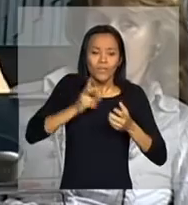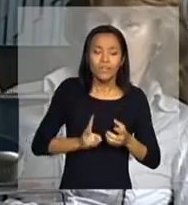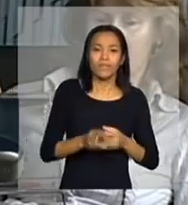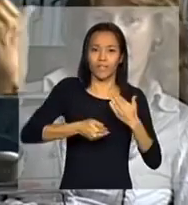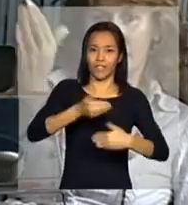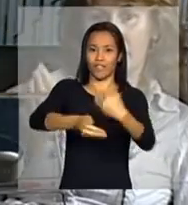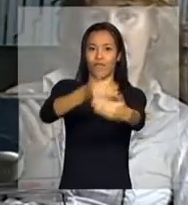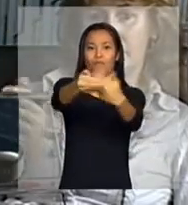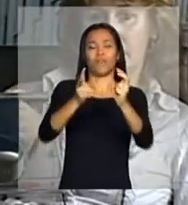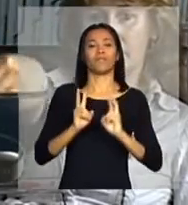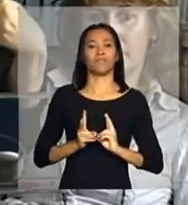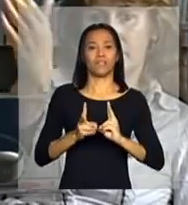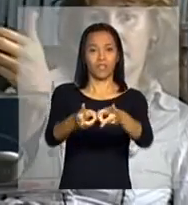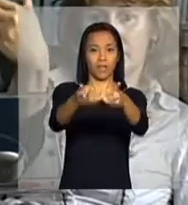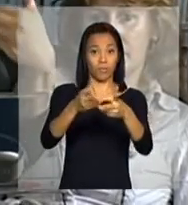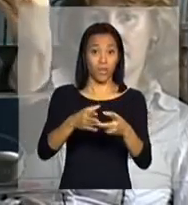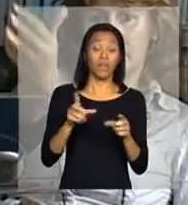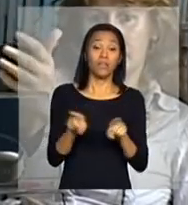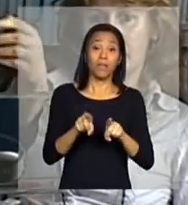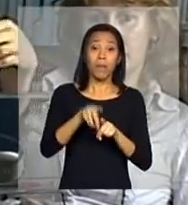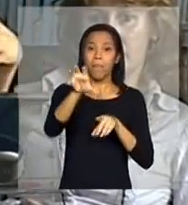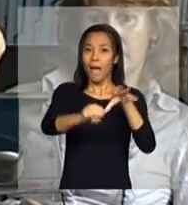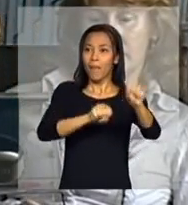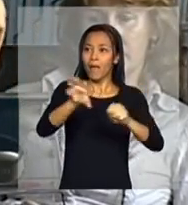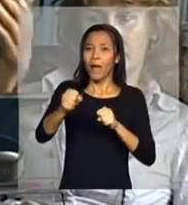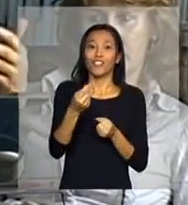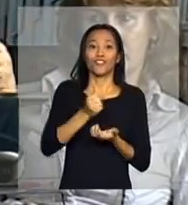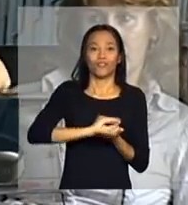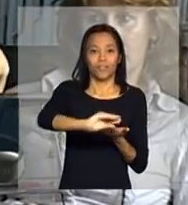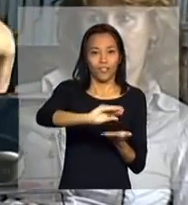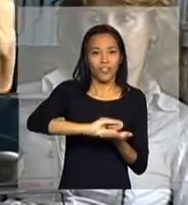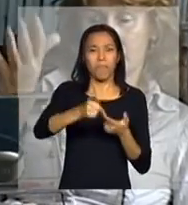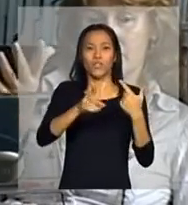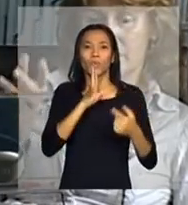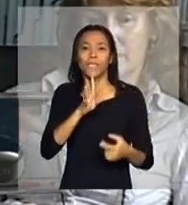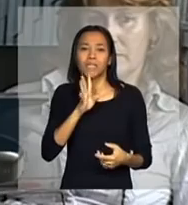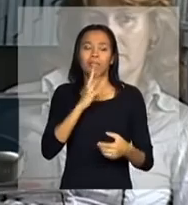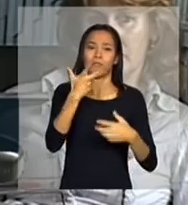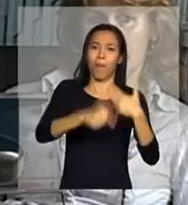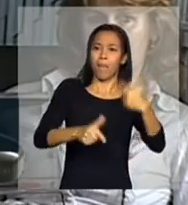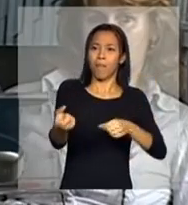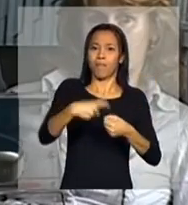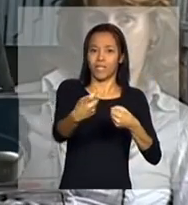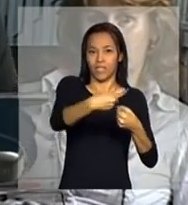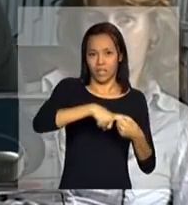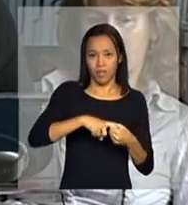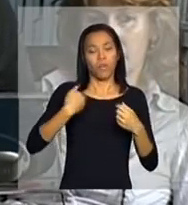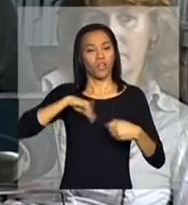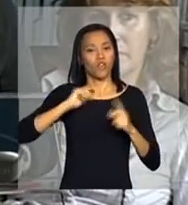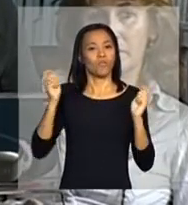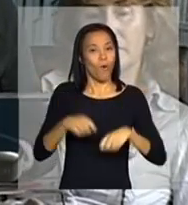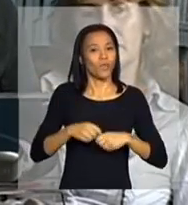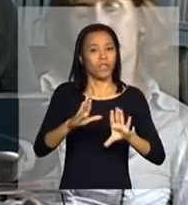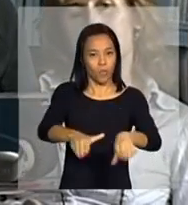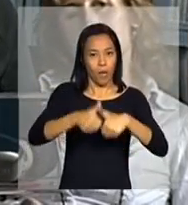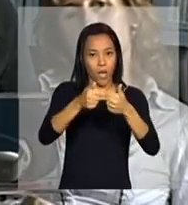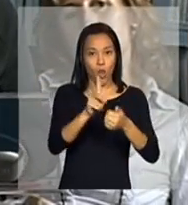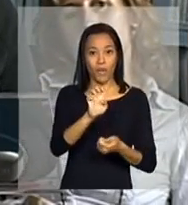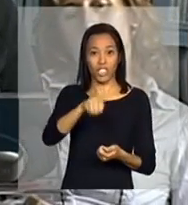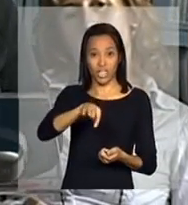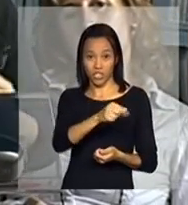possa progressivamente ir alocando mais recursos, mais conhecimento, mais parcerias, para que a gente possa ter a gestão integrada dessas